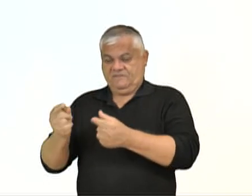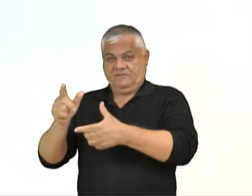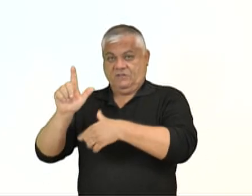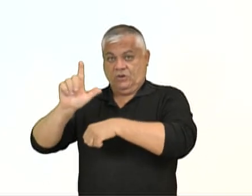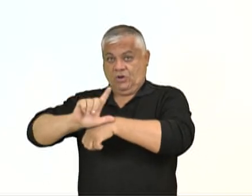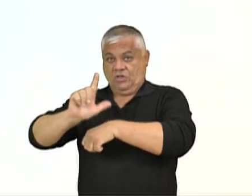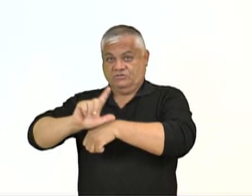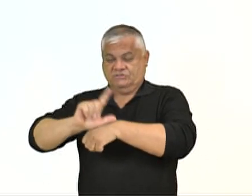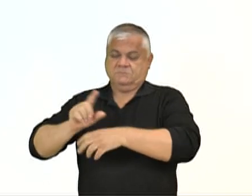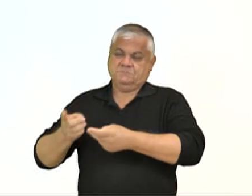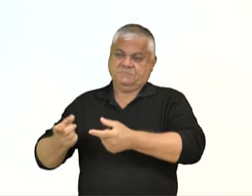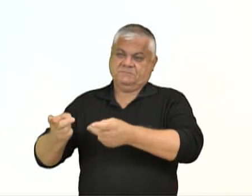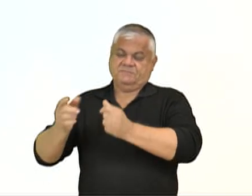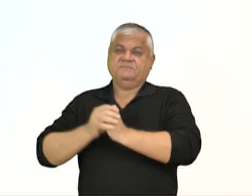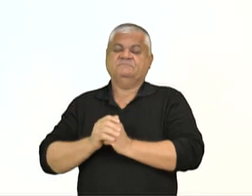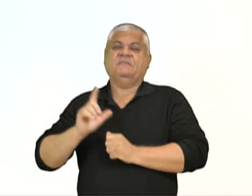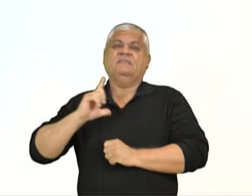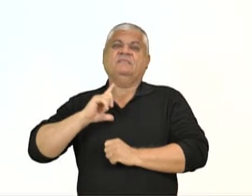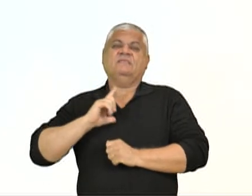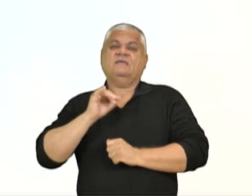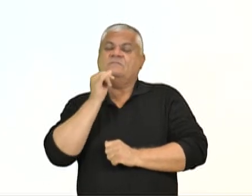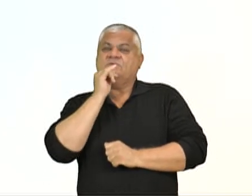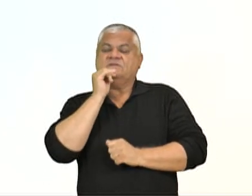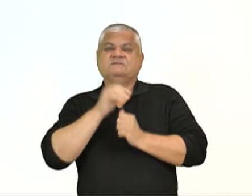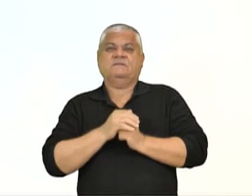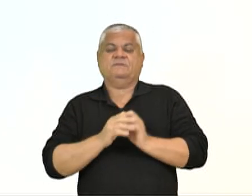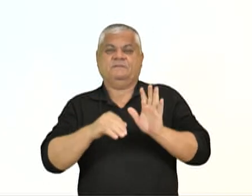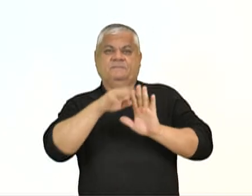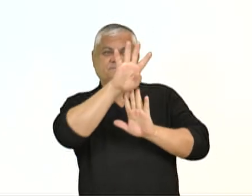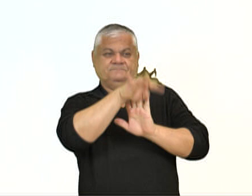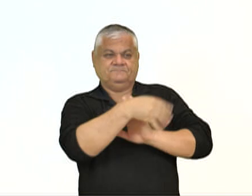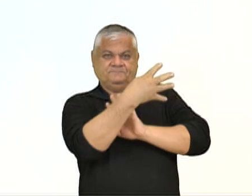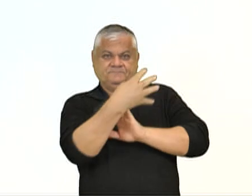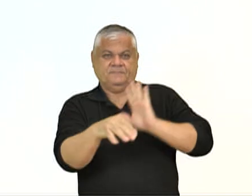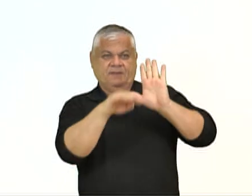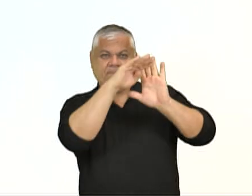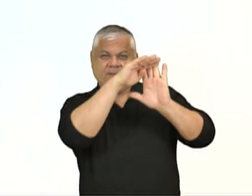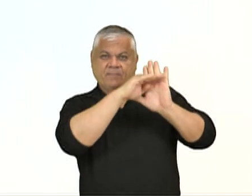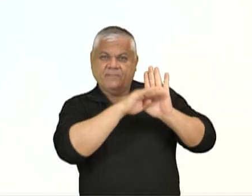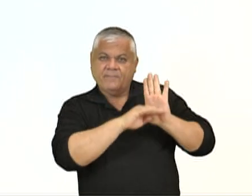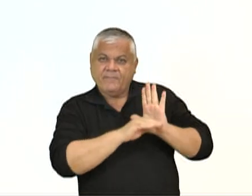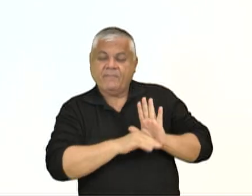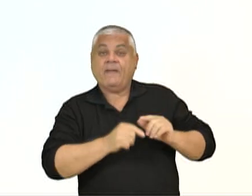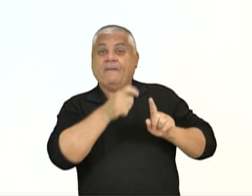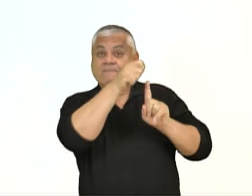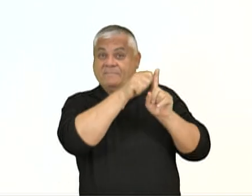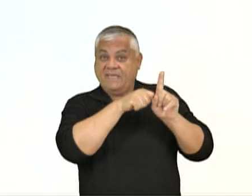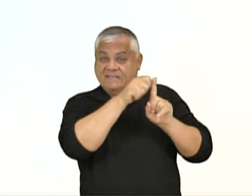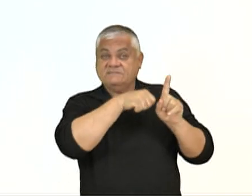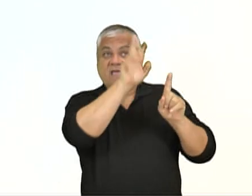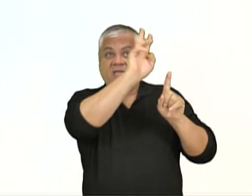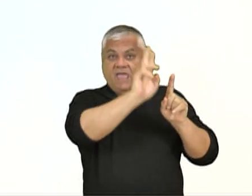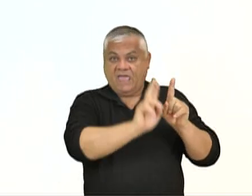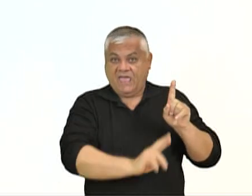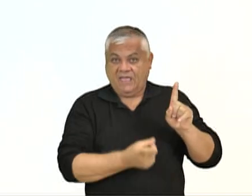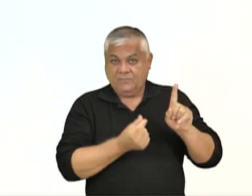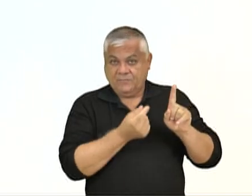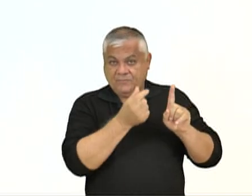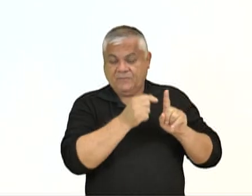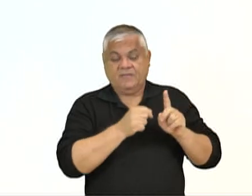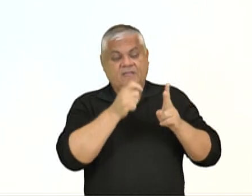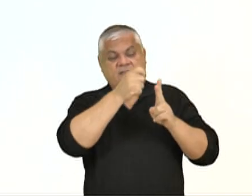loja tem à sua disposição as tabelas de vendas mensais, em reais, dos seus